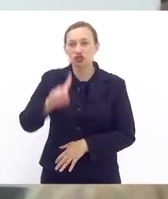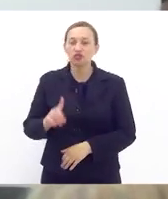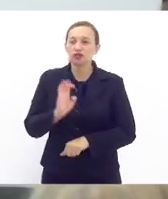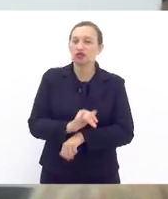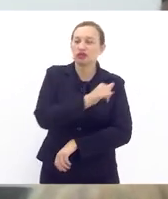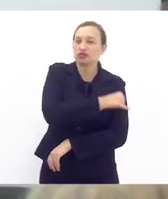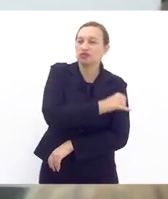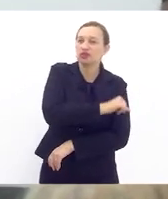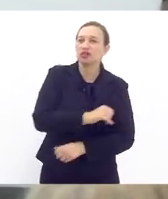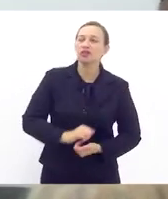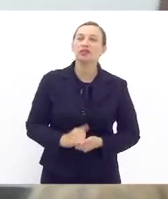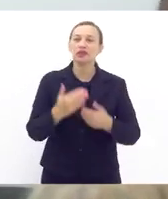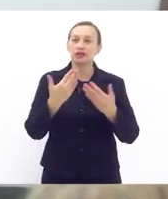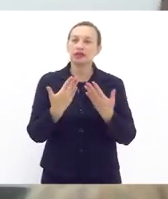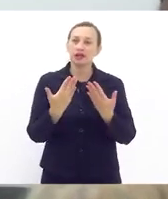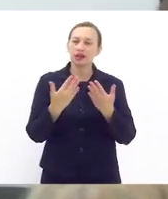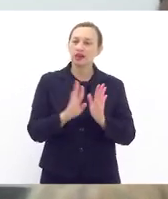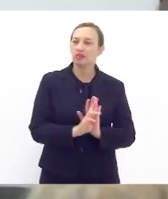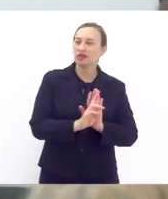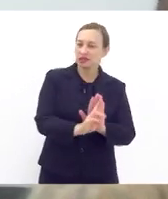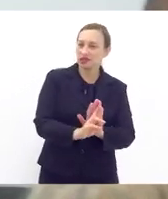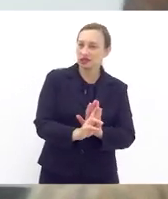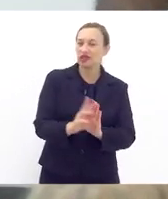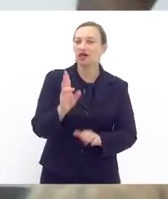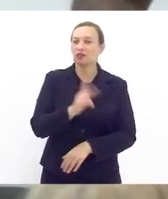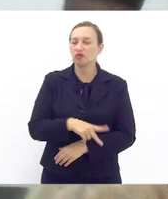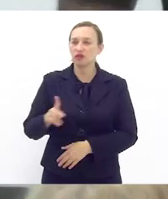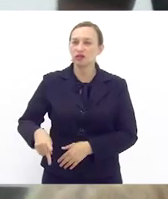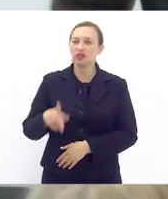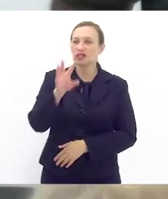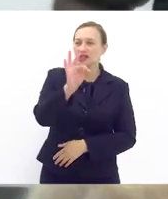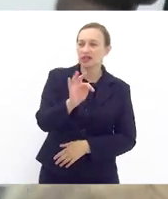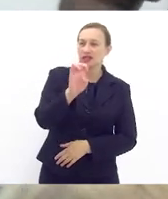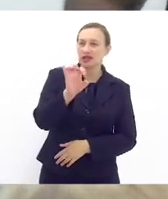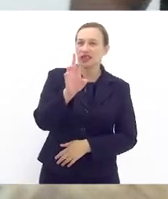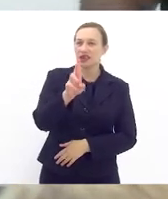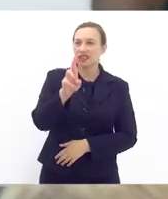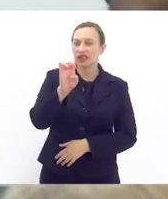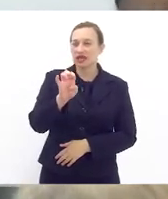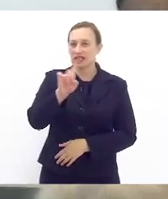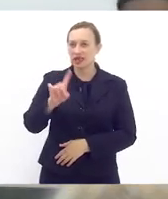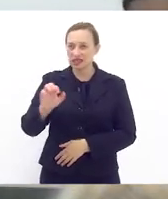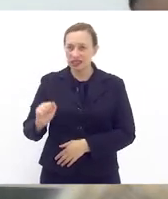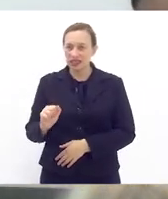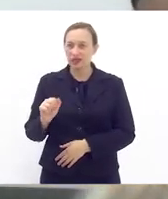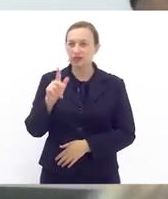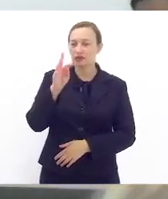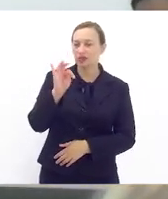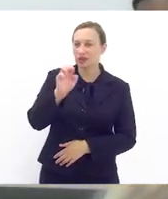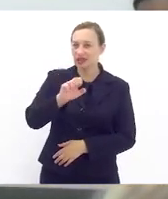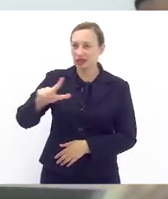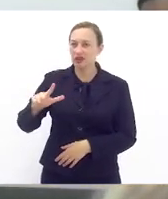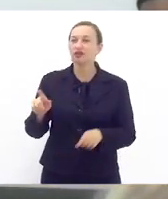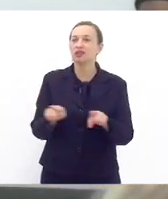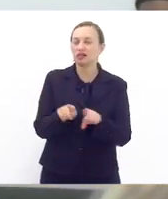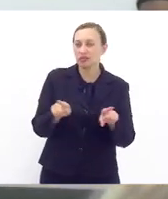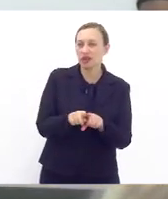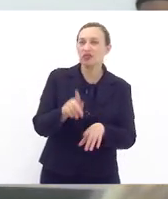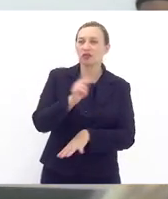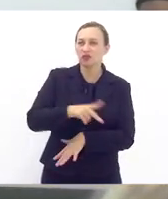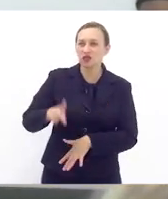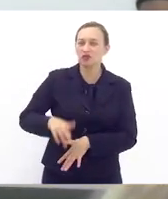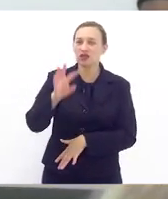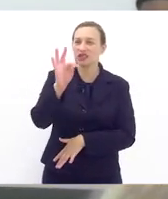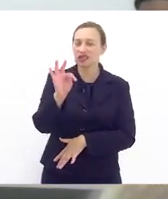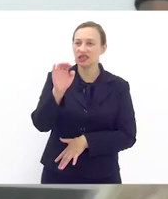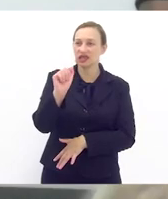Janeiro representando a professora Teresa Pimentel e está também presente a Professora Tânia Ávila que